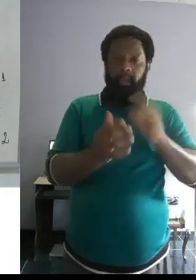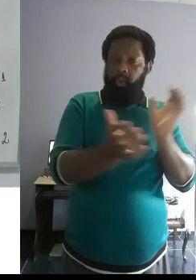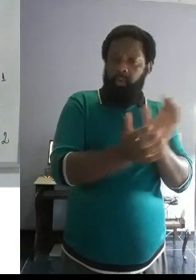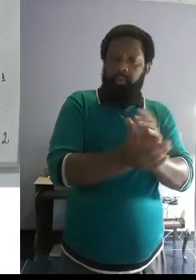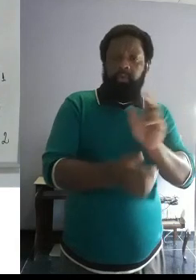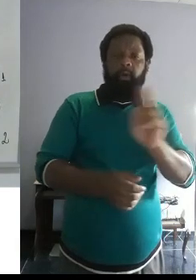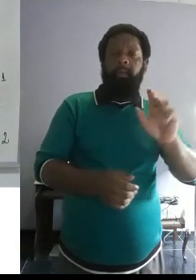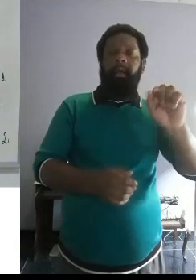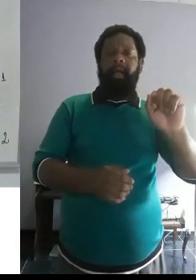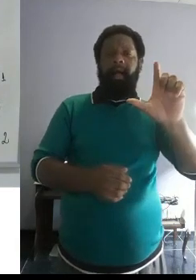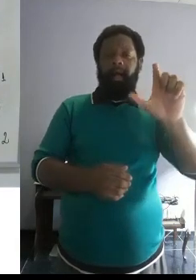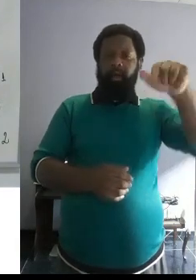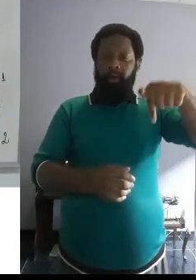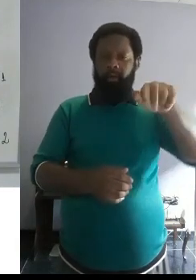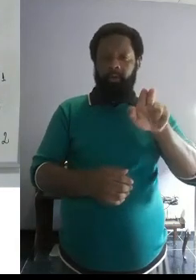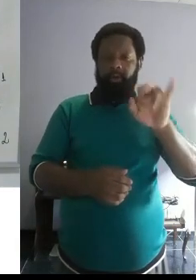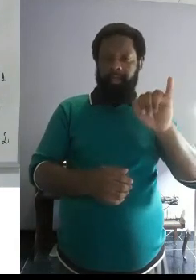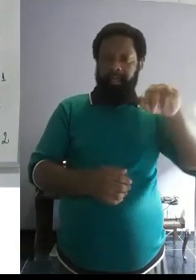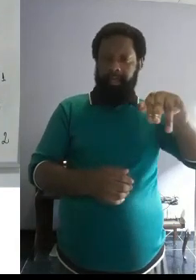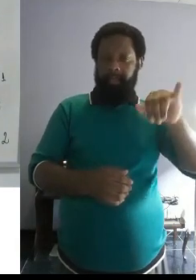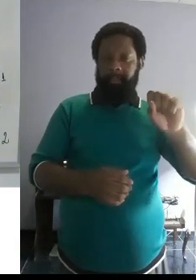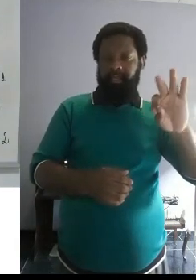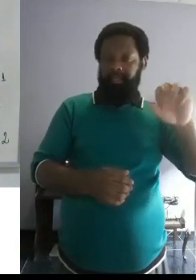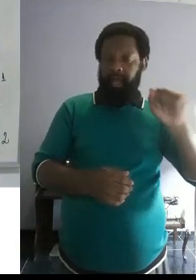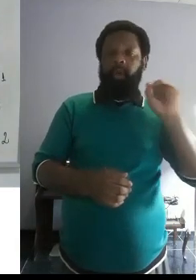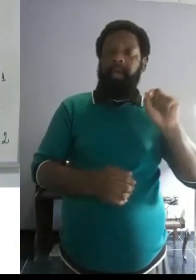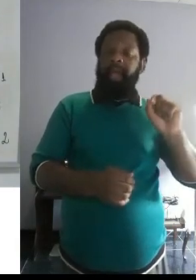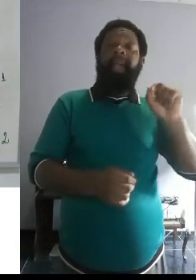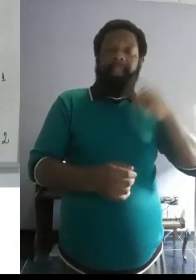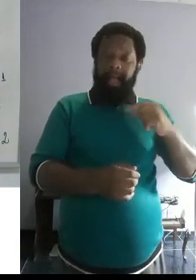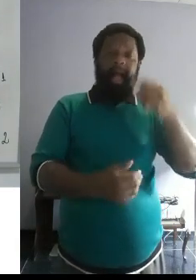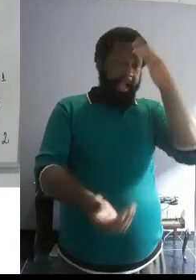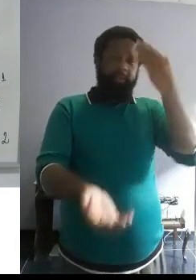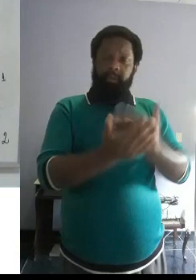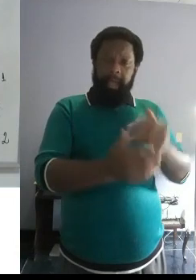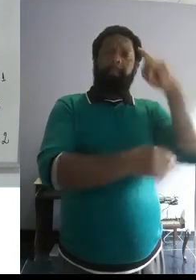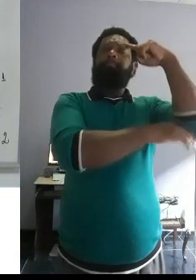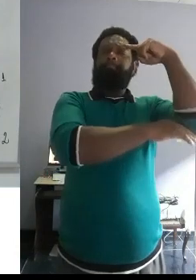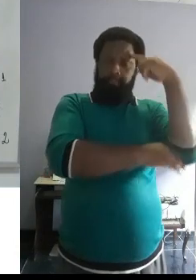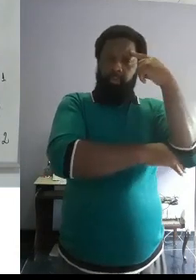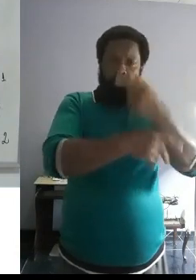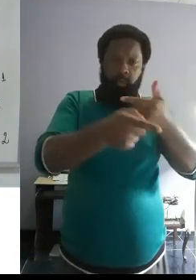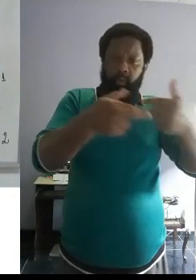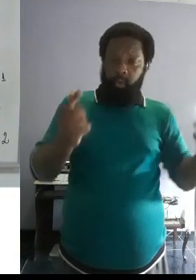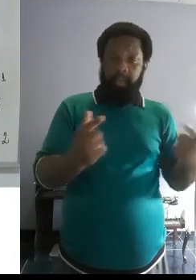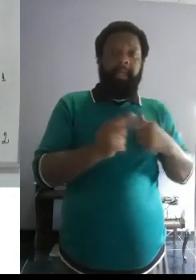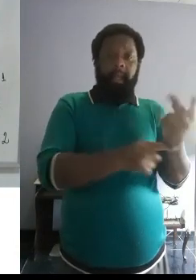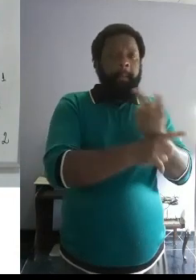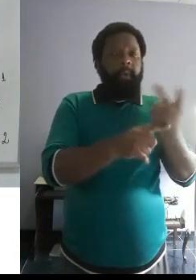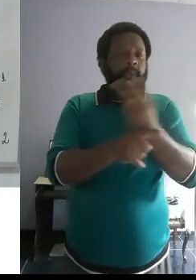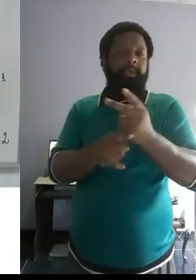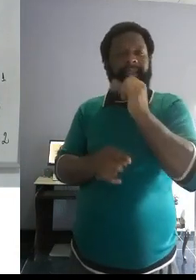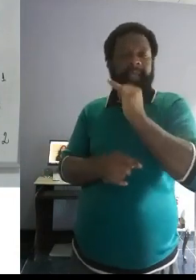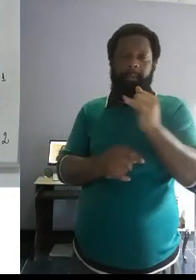os alquimistas. Os alquimistas, eles eram pessoas que tinham sempre uma explicação mística, mágica para os fenômenos. Eles